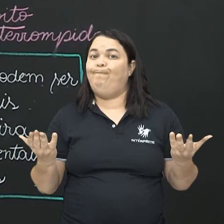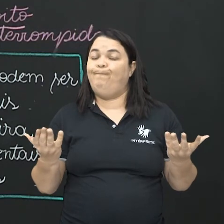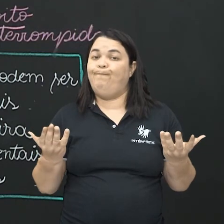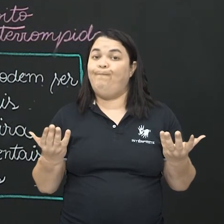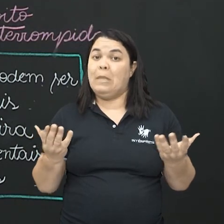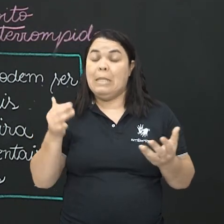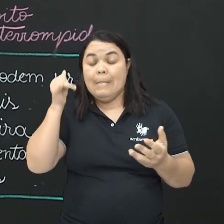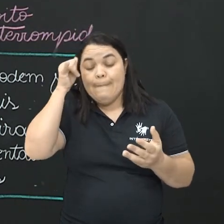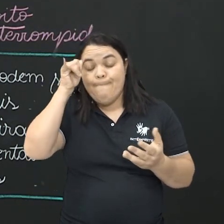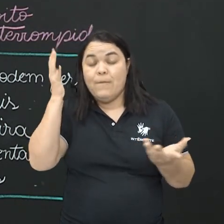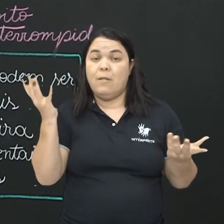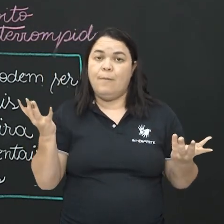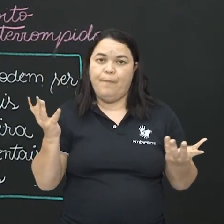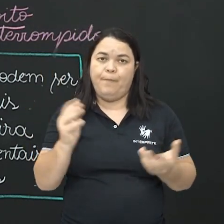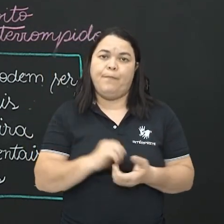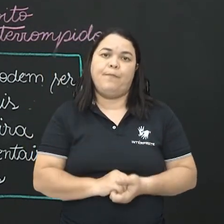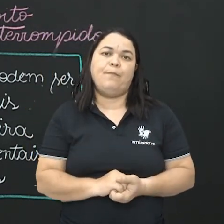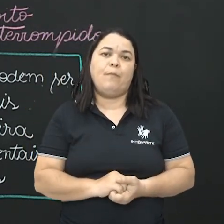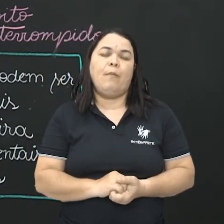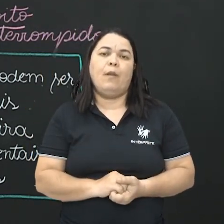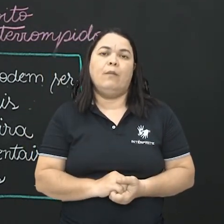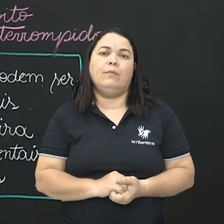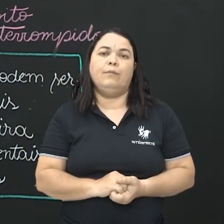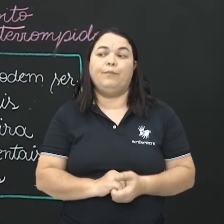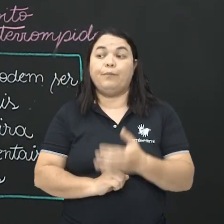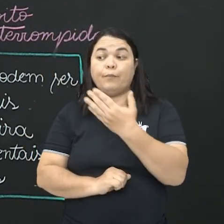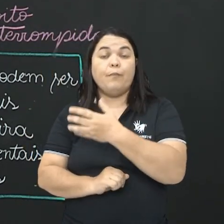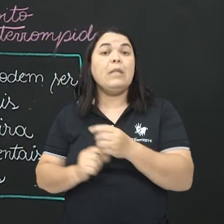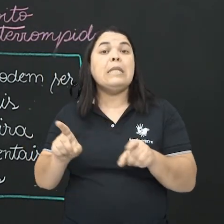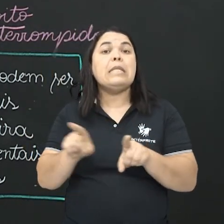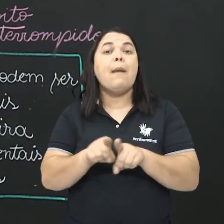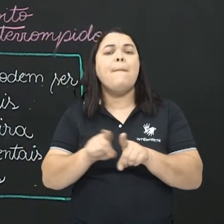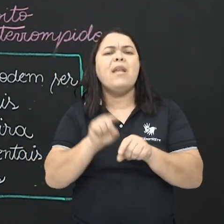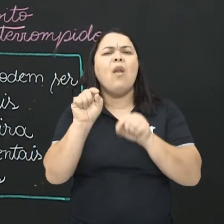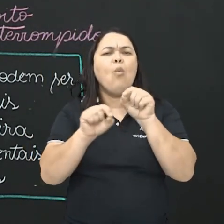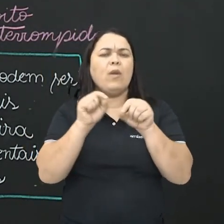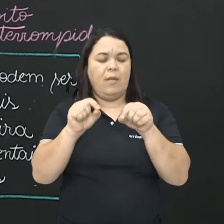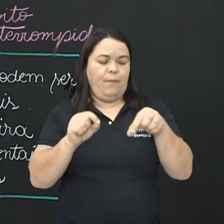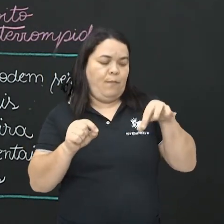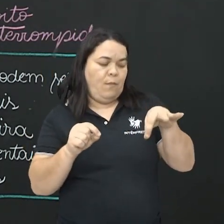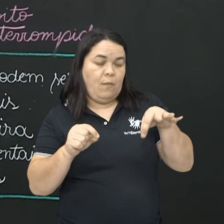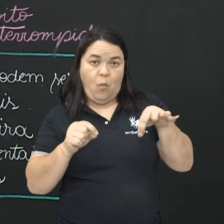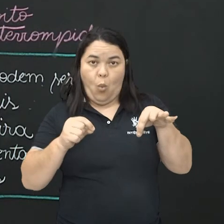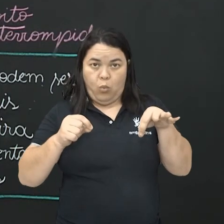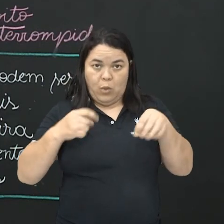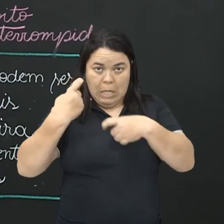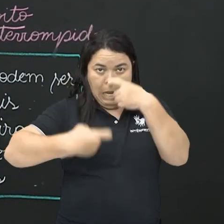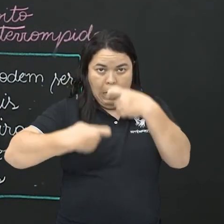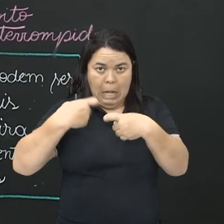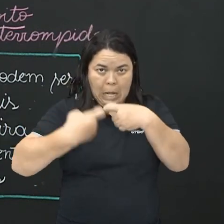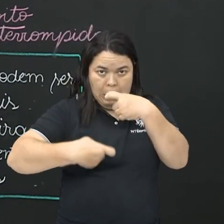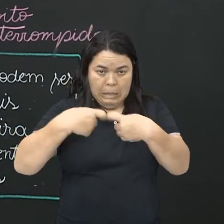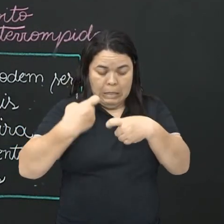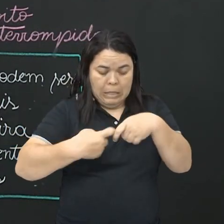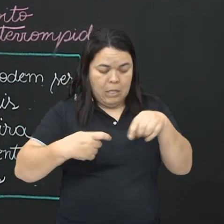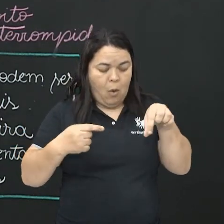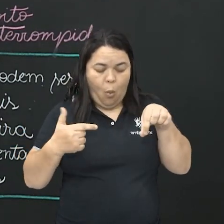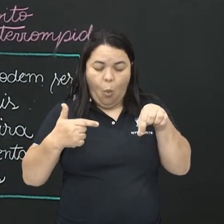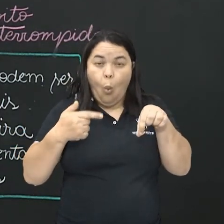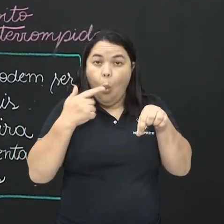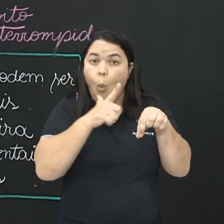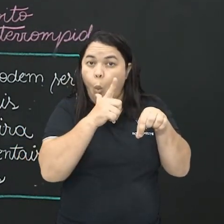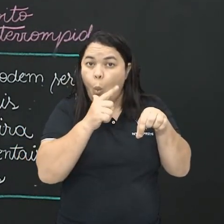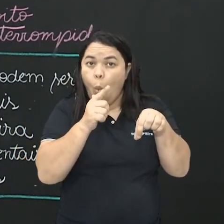Um método comportamental. O coito interrompido seria simplesmente no ato da relação, antes da